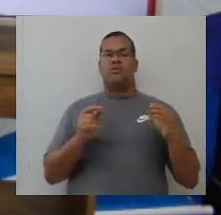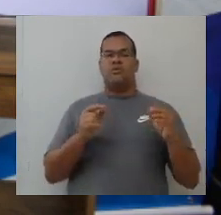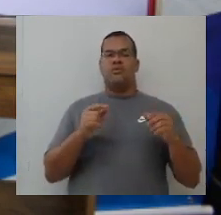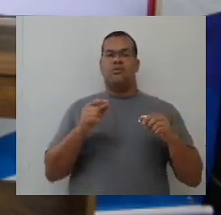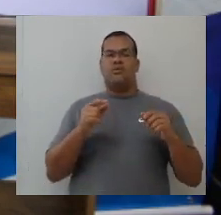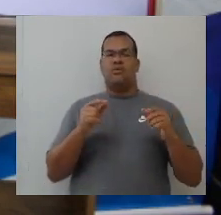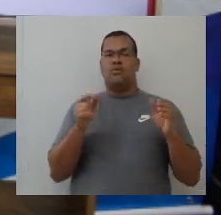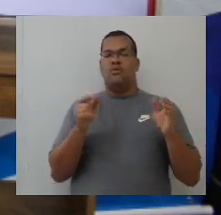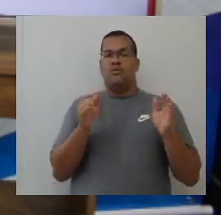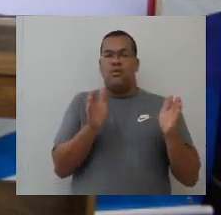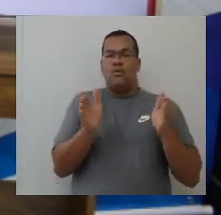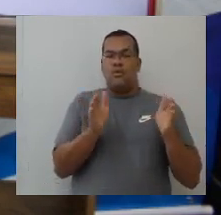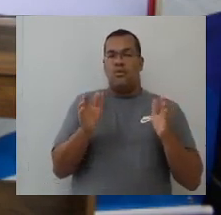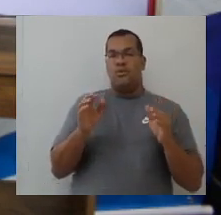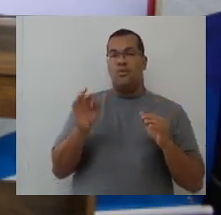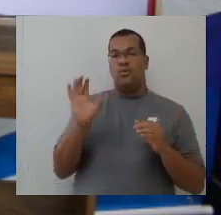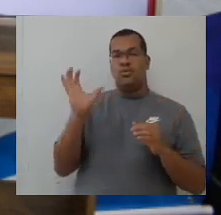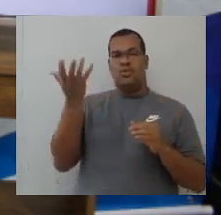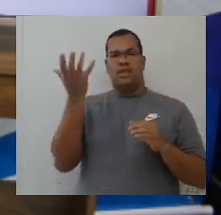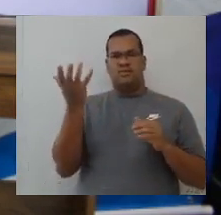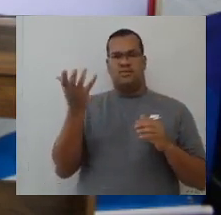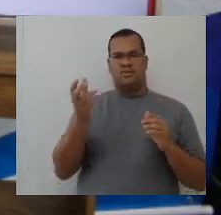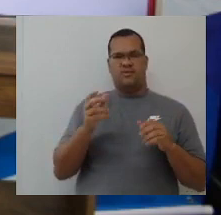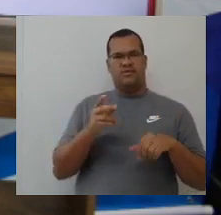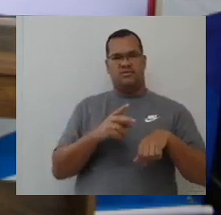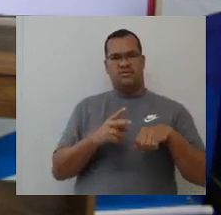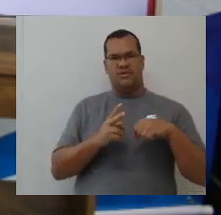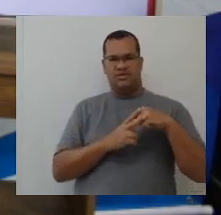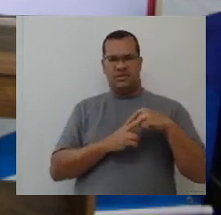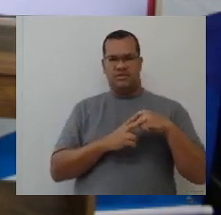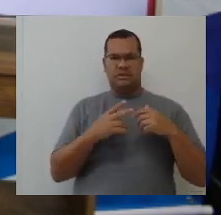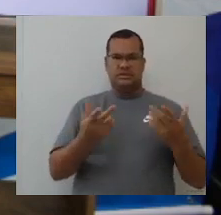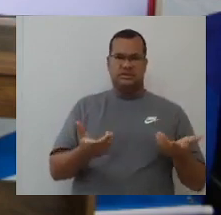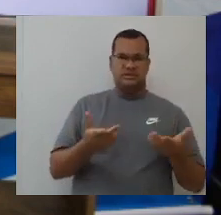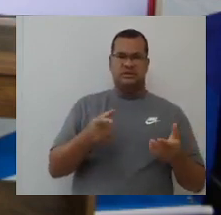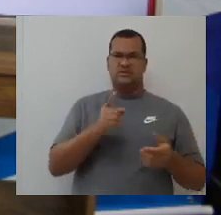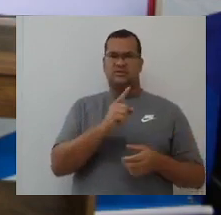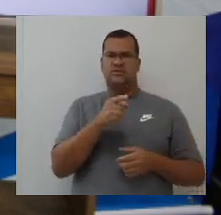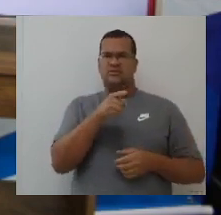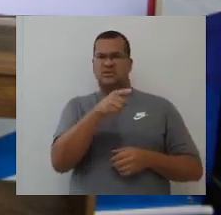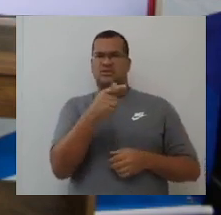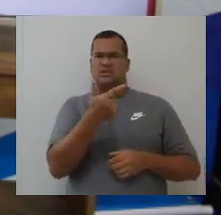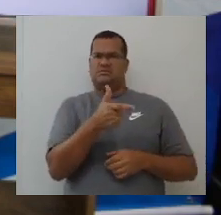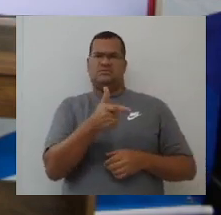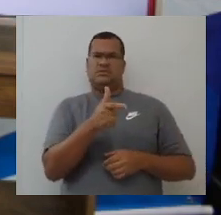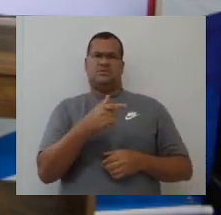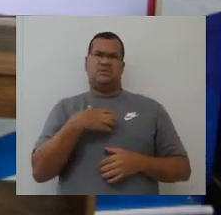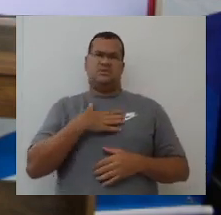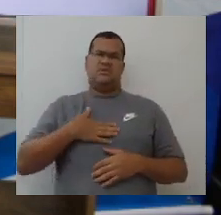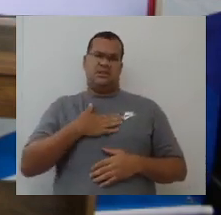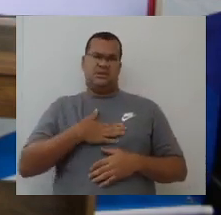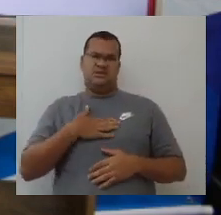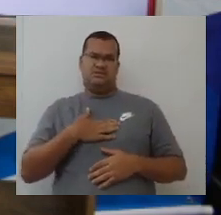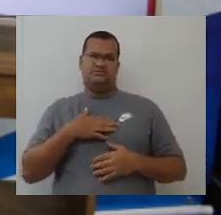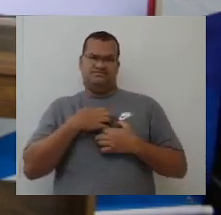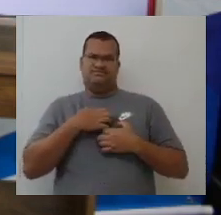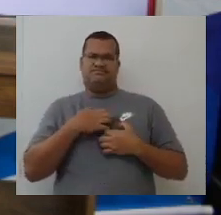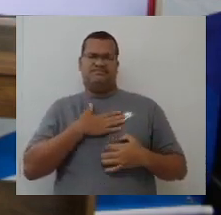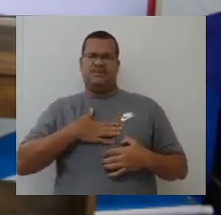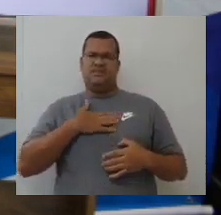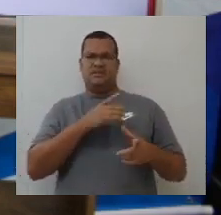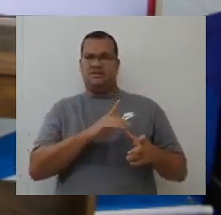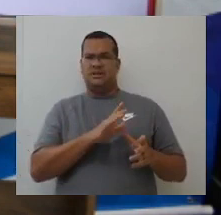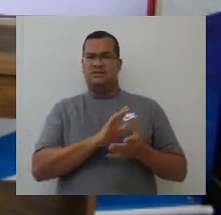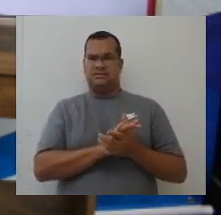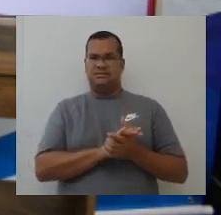dessa oração. Você não está feliz. Será que isso é presente, é passado, é futuro? Presente, né? Isso. Então, a primeira coisa que tem que